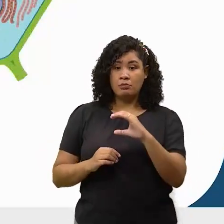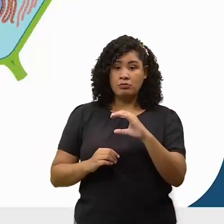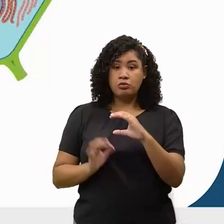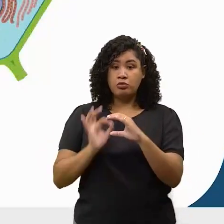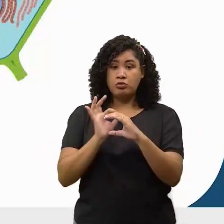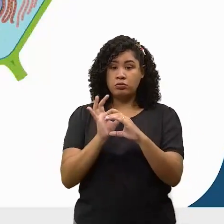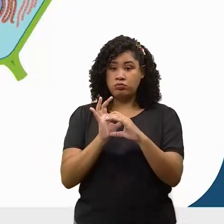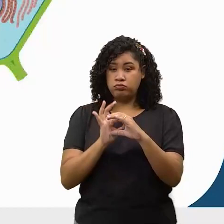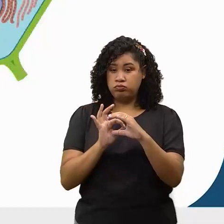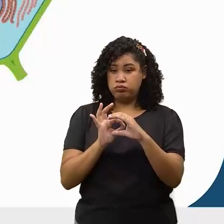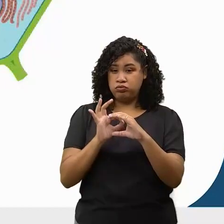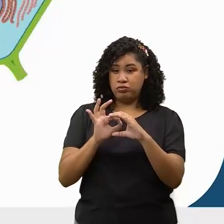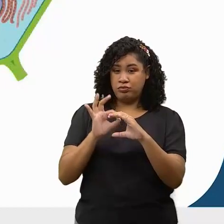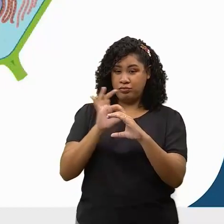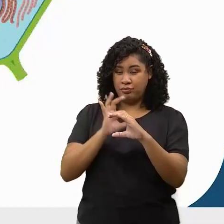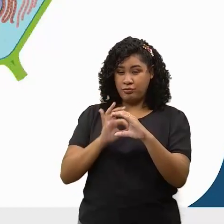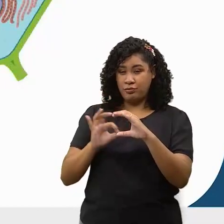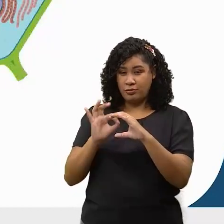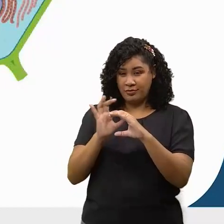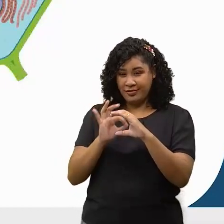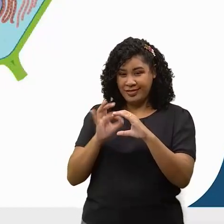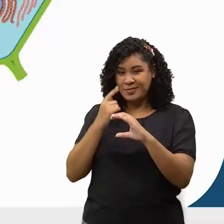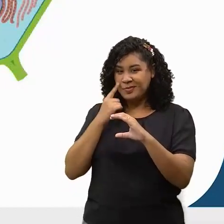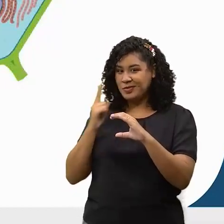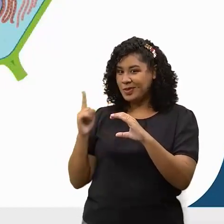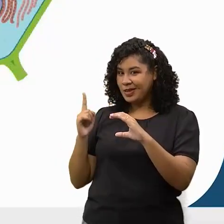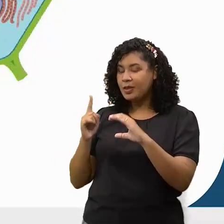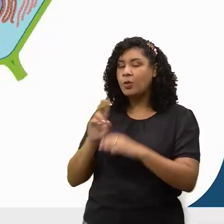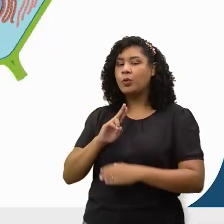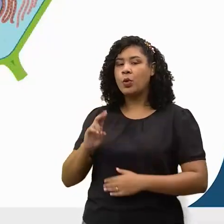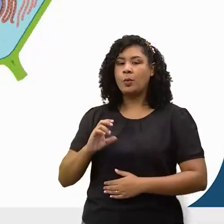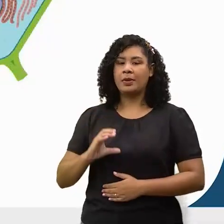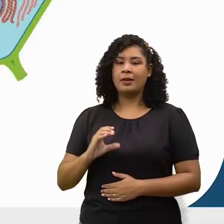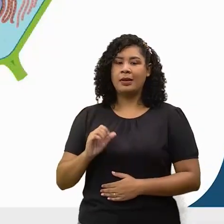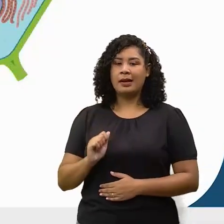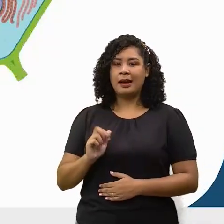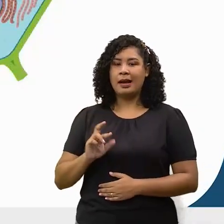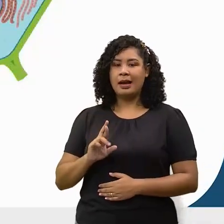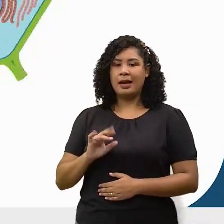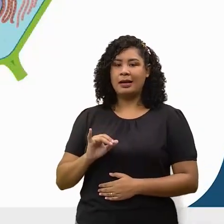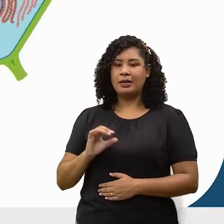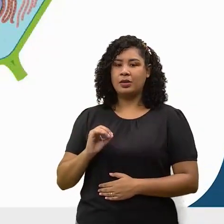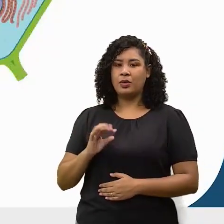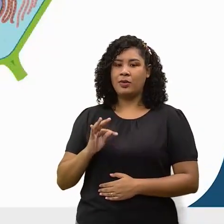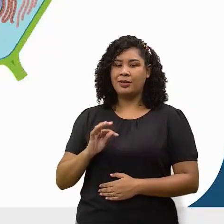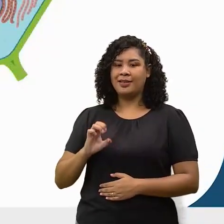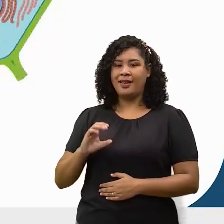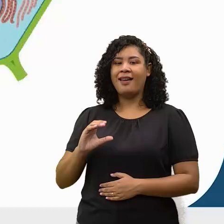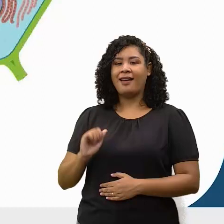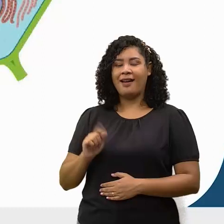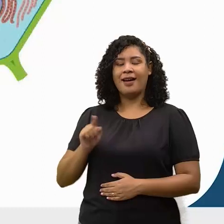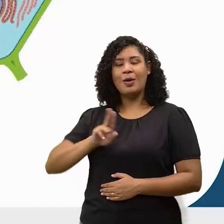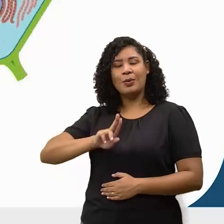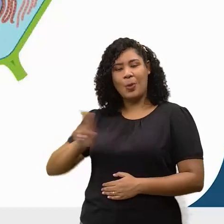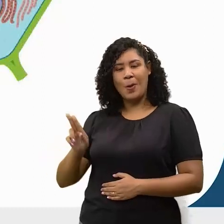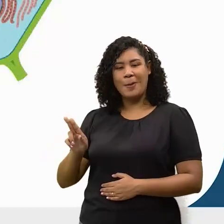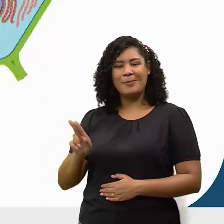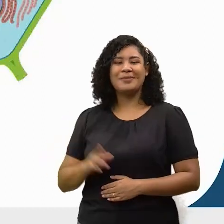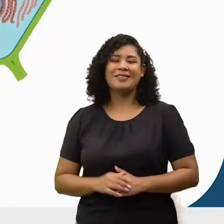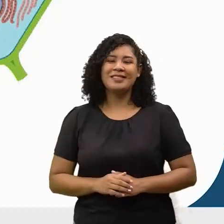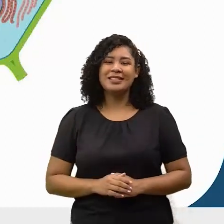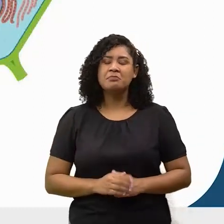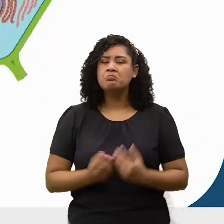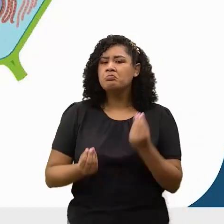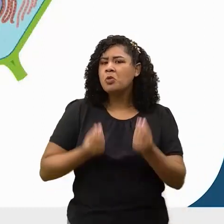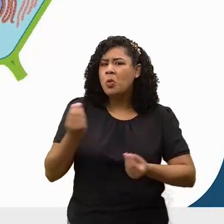por uma membrana chamada de carioteca. Acompanhe no quadro comigo, ó, que